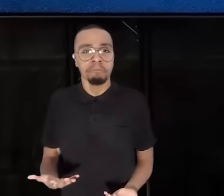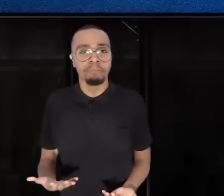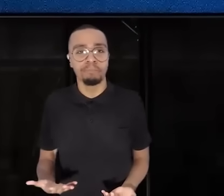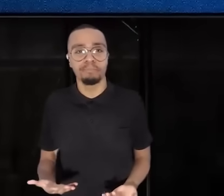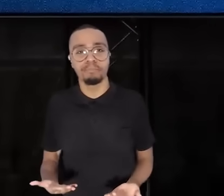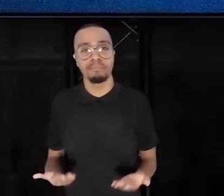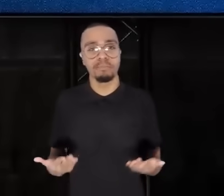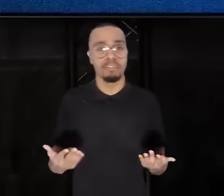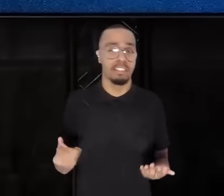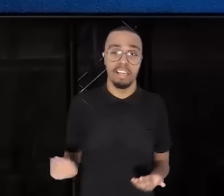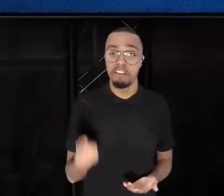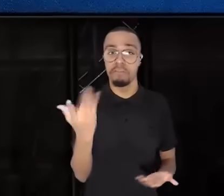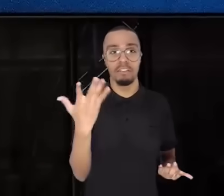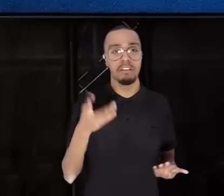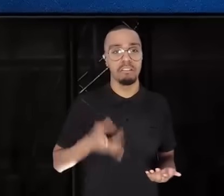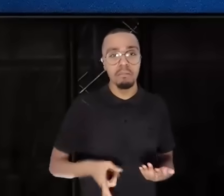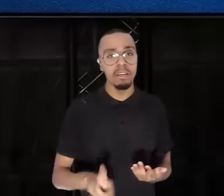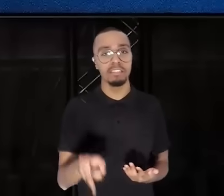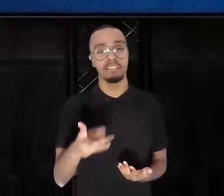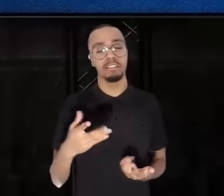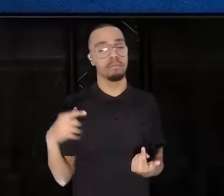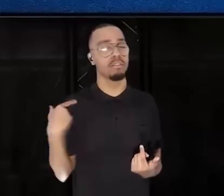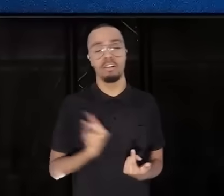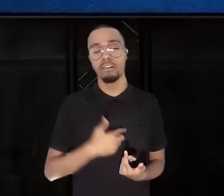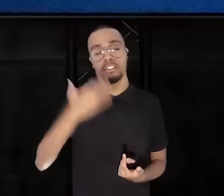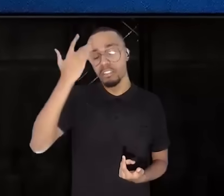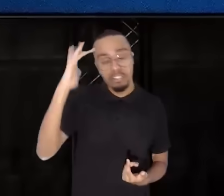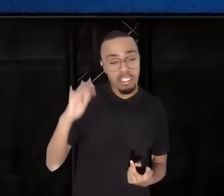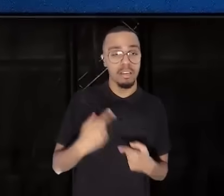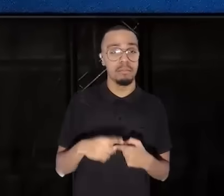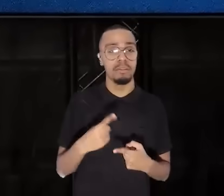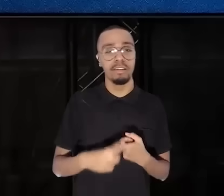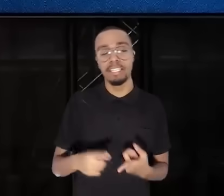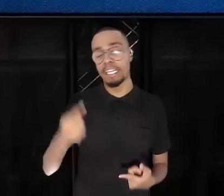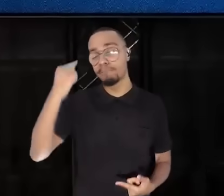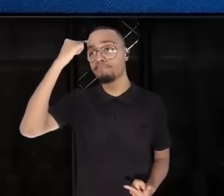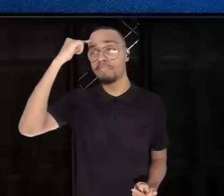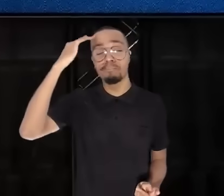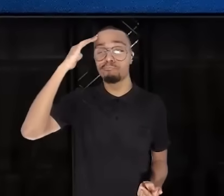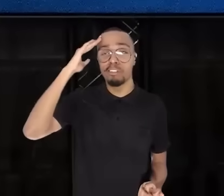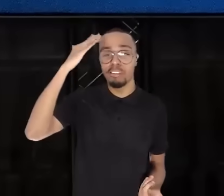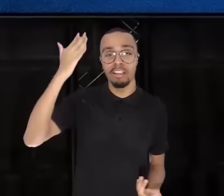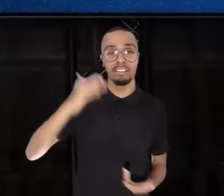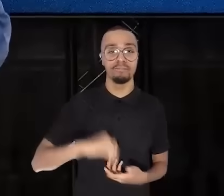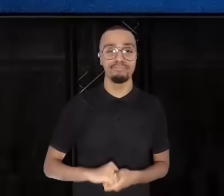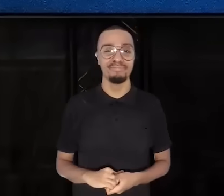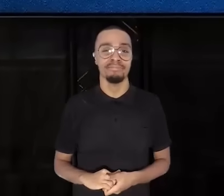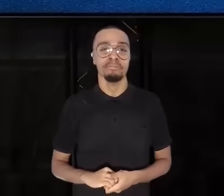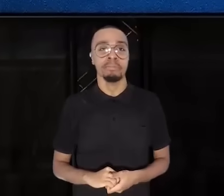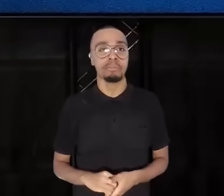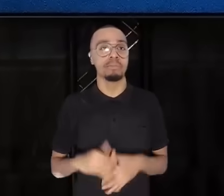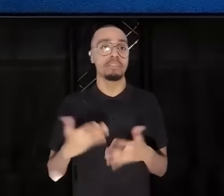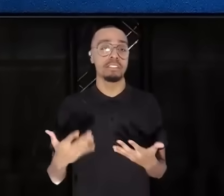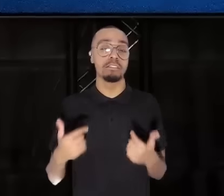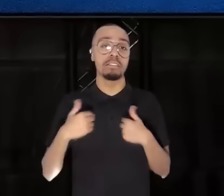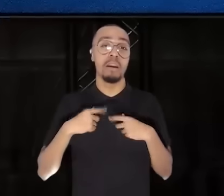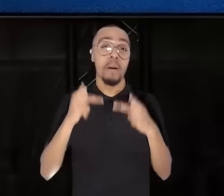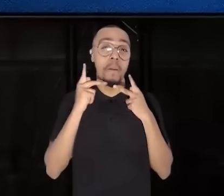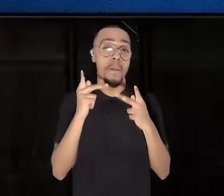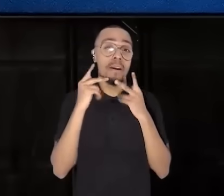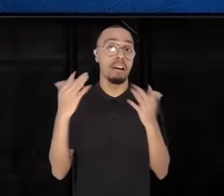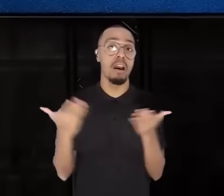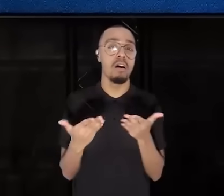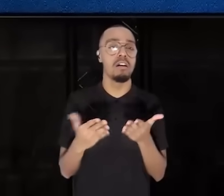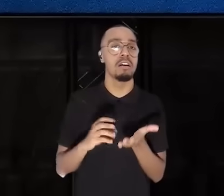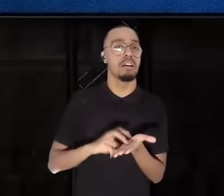vocabulário humano, eternidade, porque a nossa mente não compreende. Então, o que eu vou pregar aqui para vocês